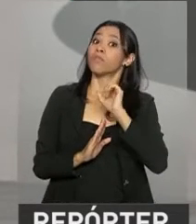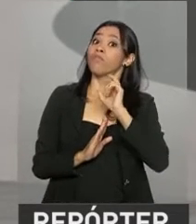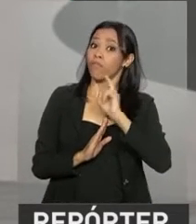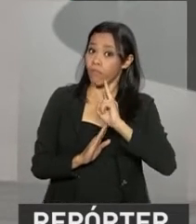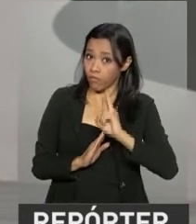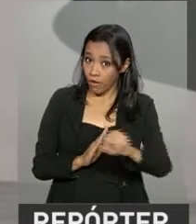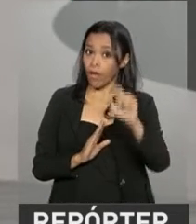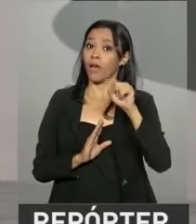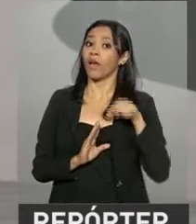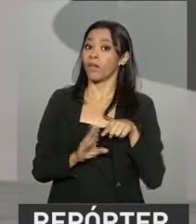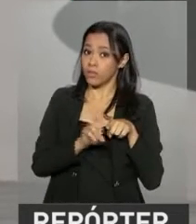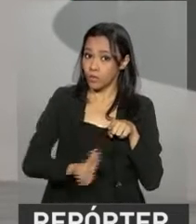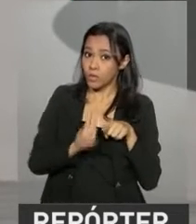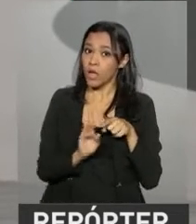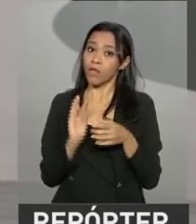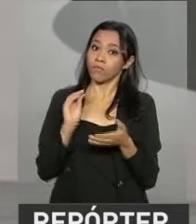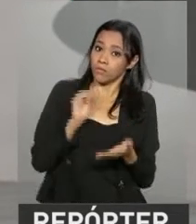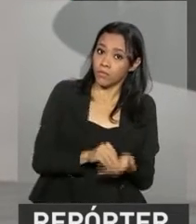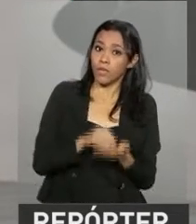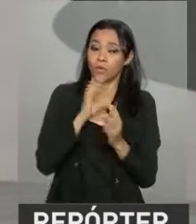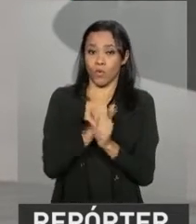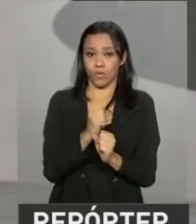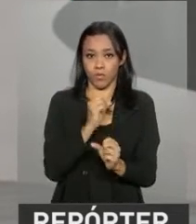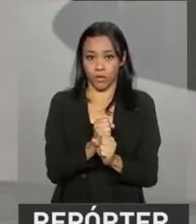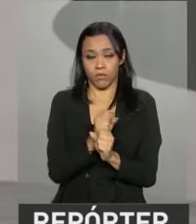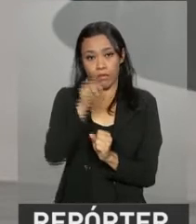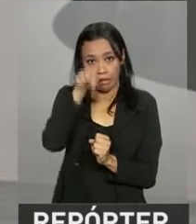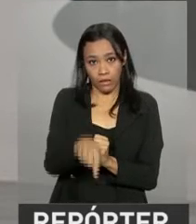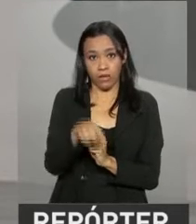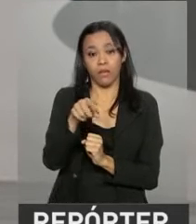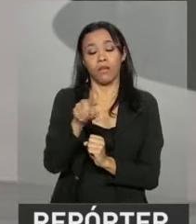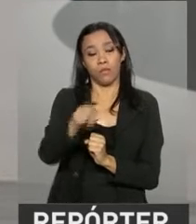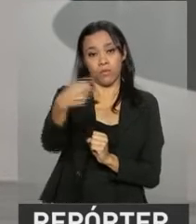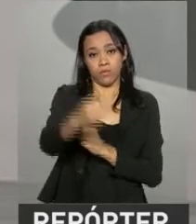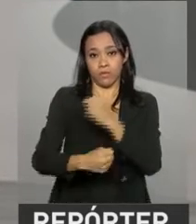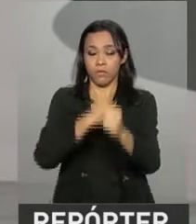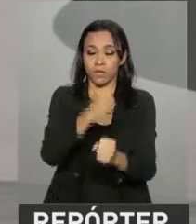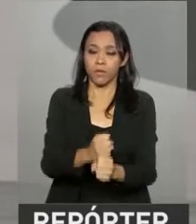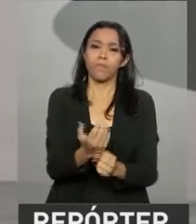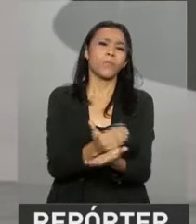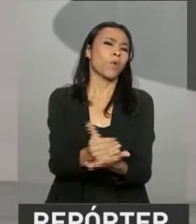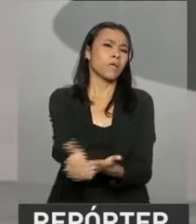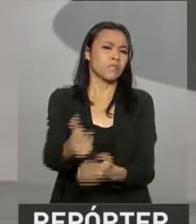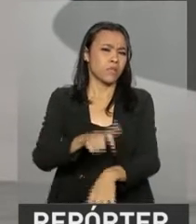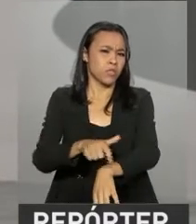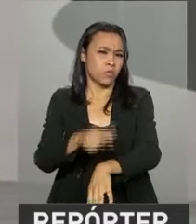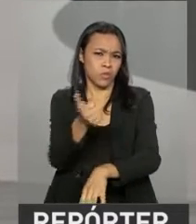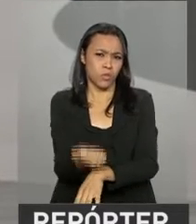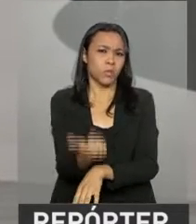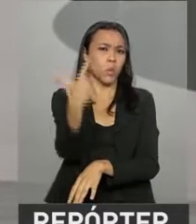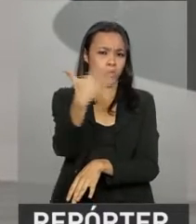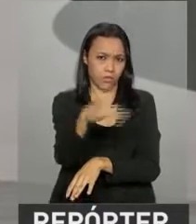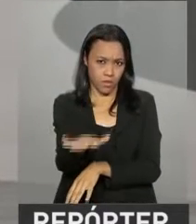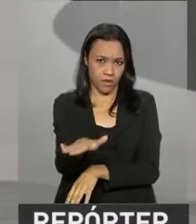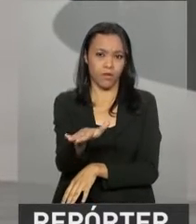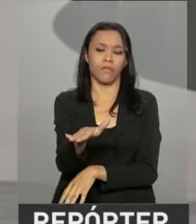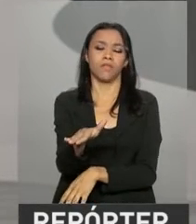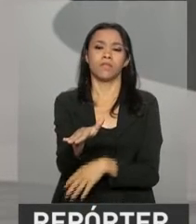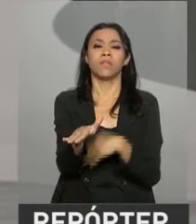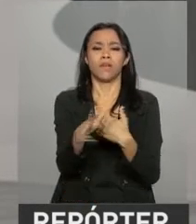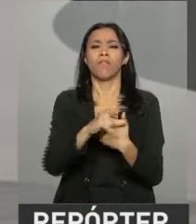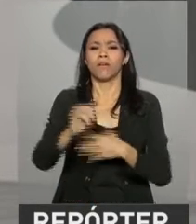no orçamento deste ano. A coletiva está prevista para começar aí a 12h30, né, horário de Brasília, e vai